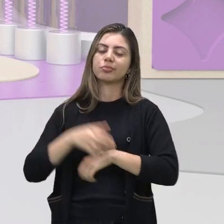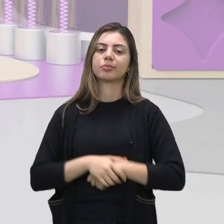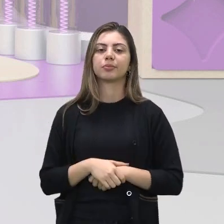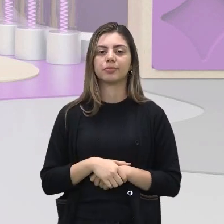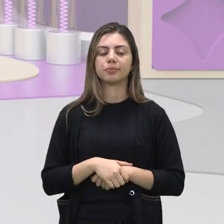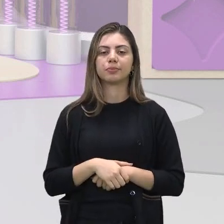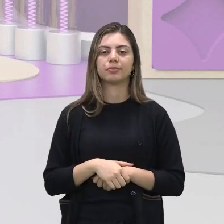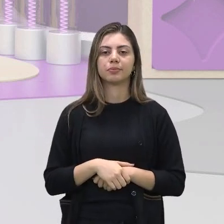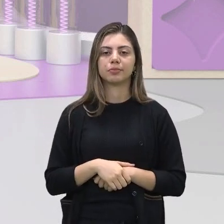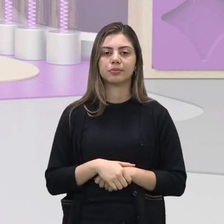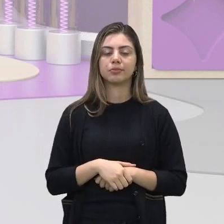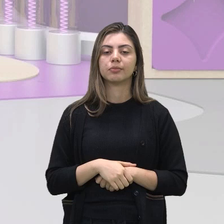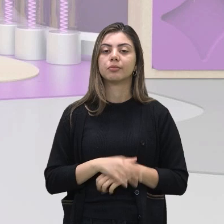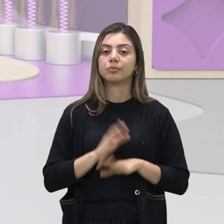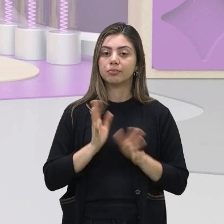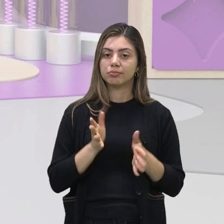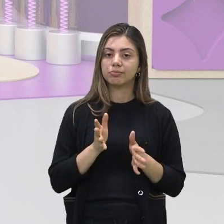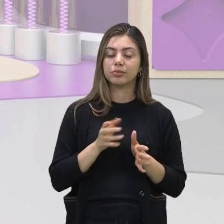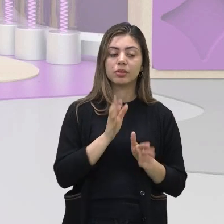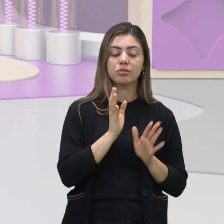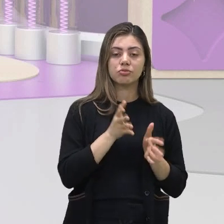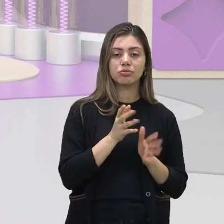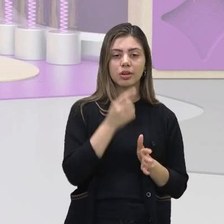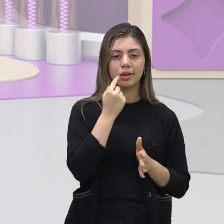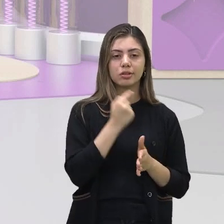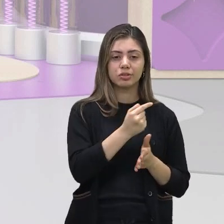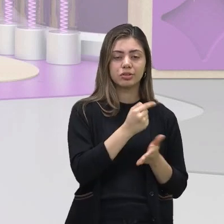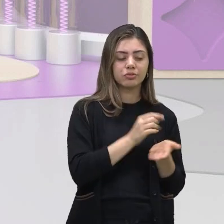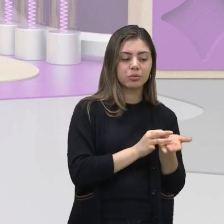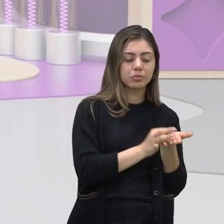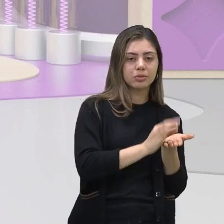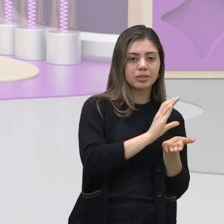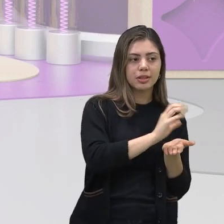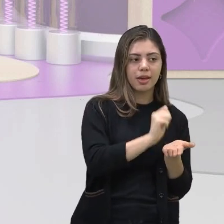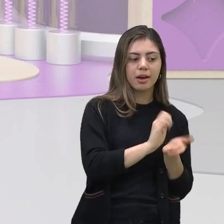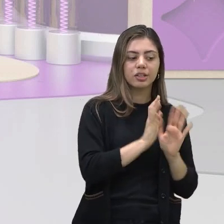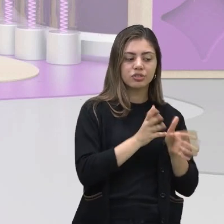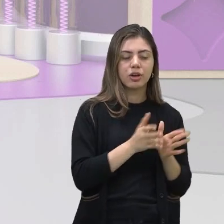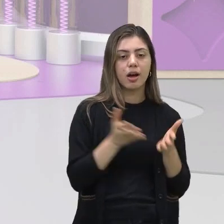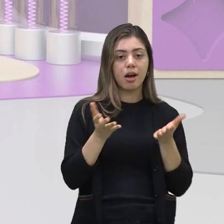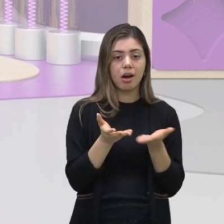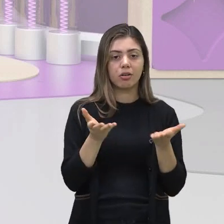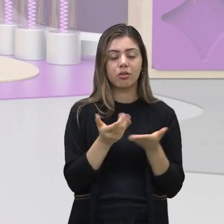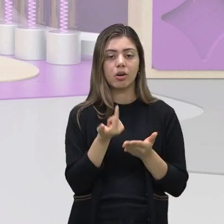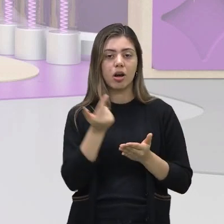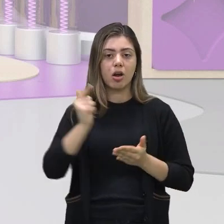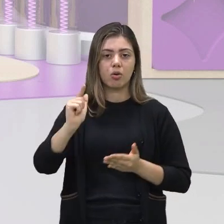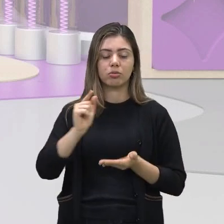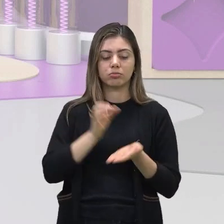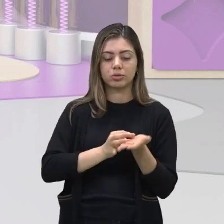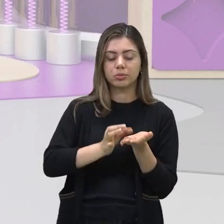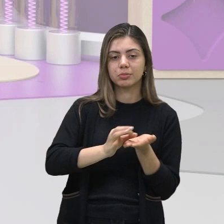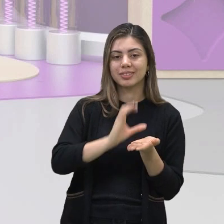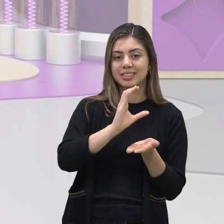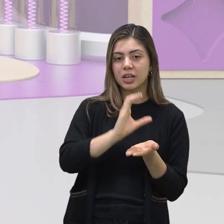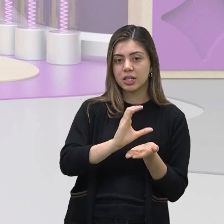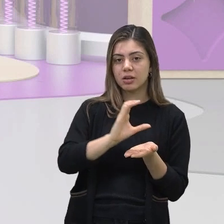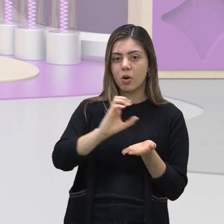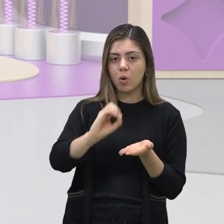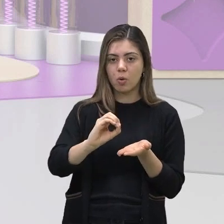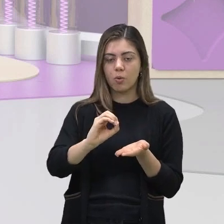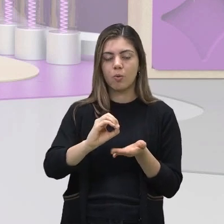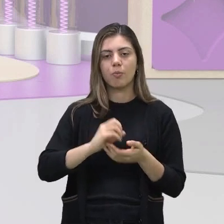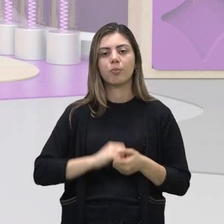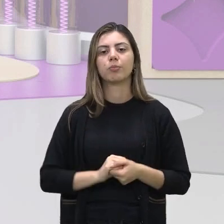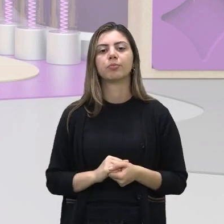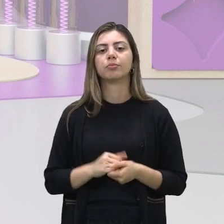Então, agora, nós iremos verificar saindo coroa. Vejam que vai acontecer, né,